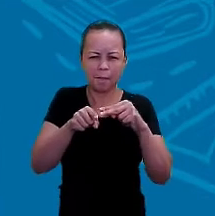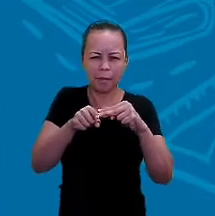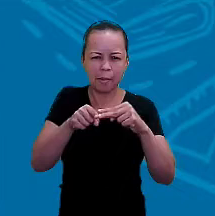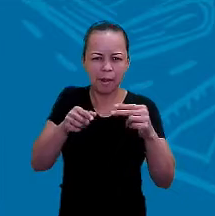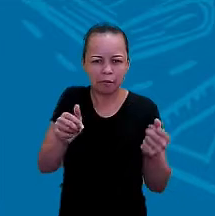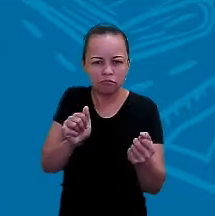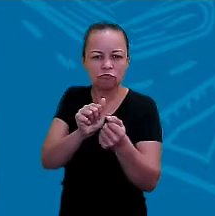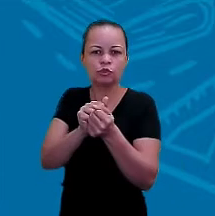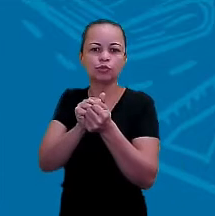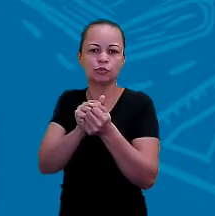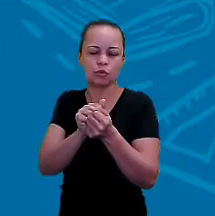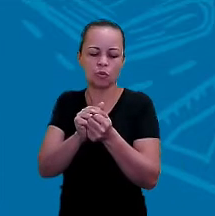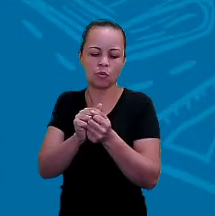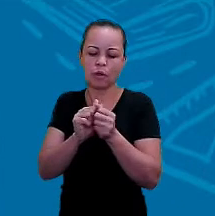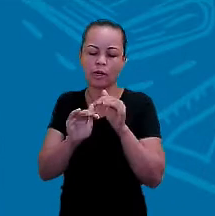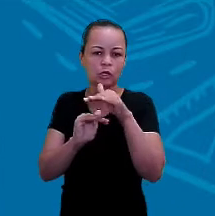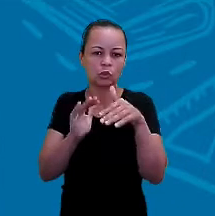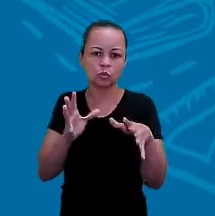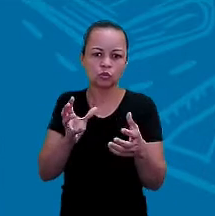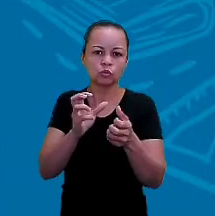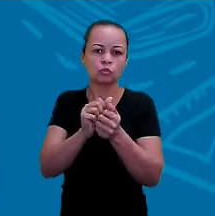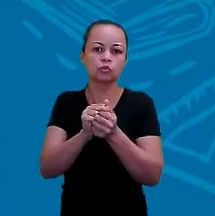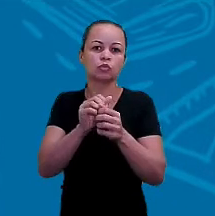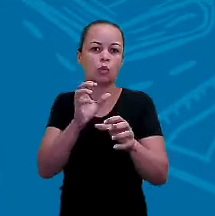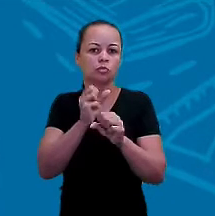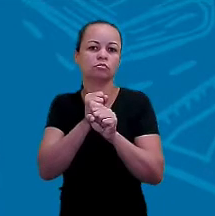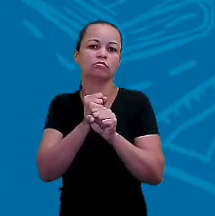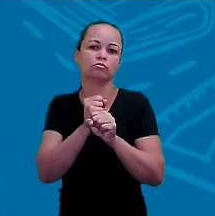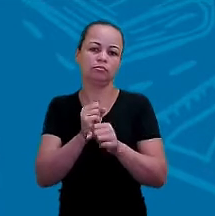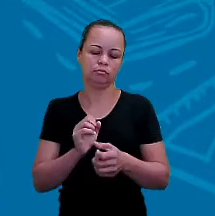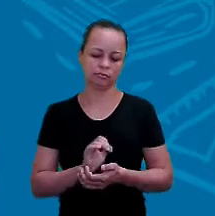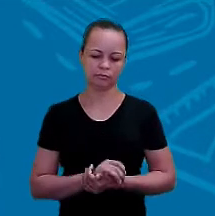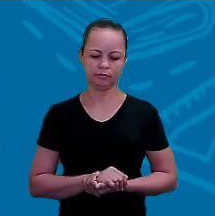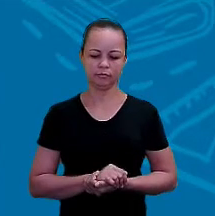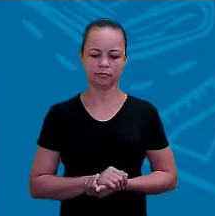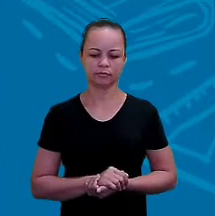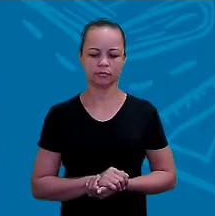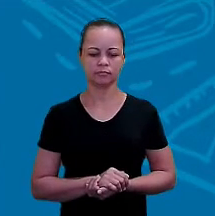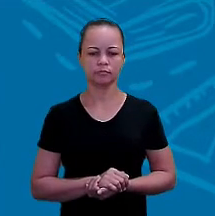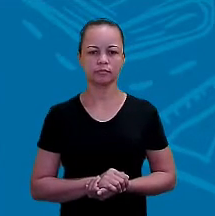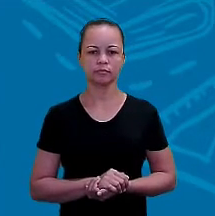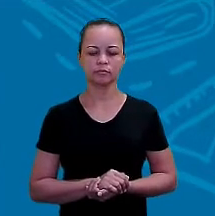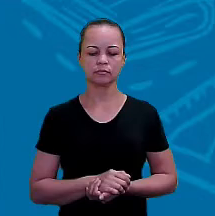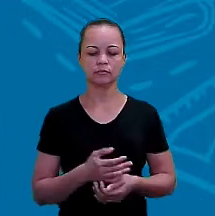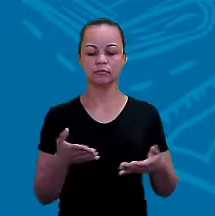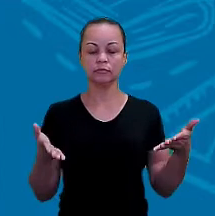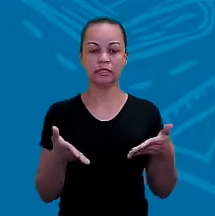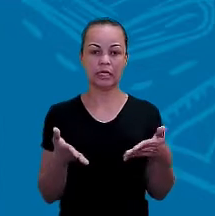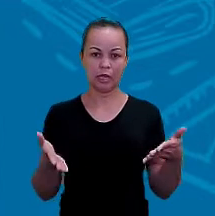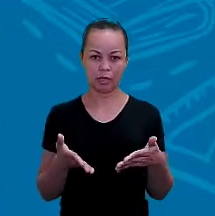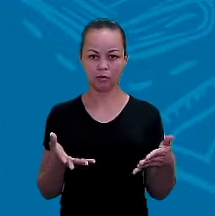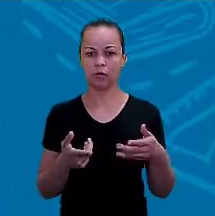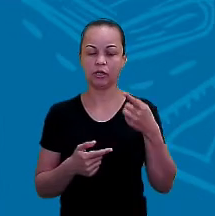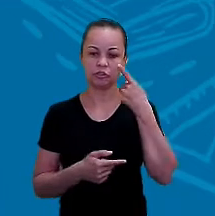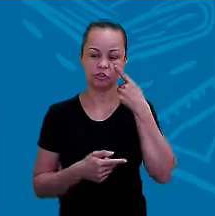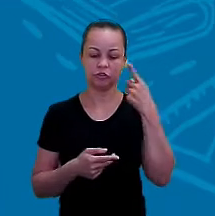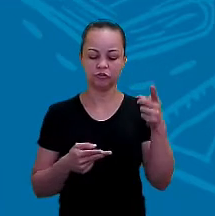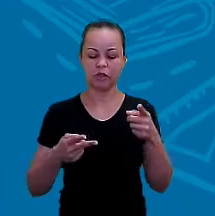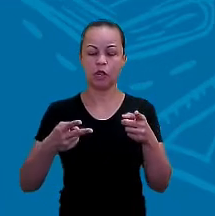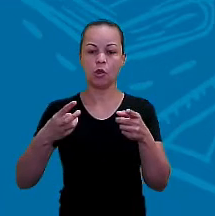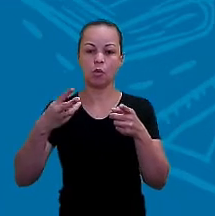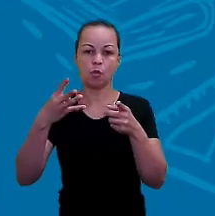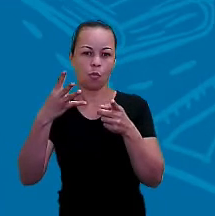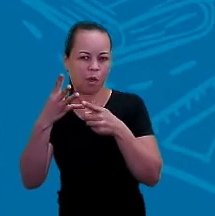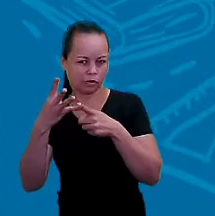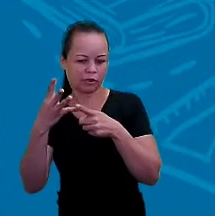dá o todo, tá? O total todinho da pesquisa. E aí agora a gente vê o gráfico de